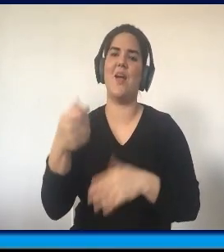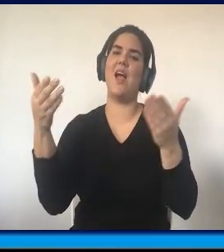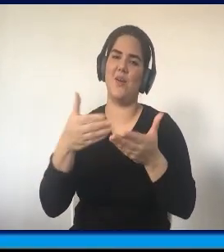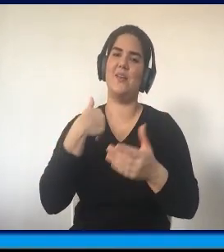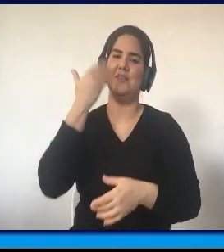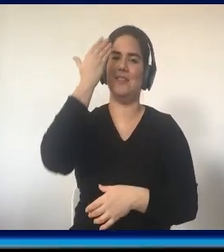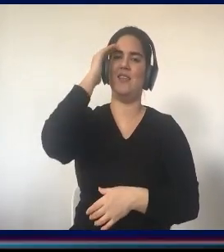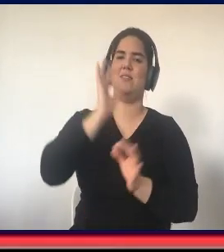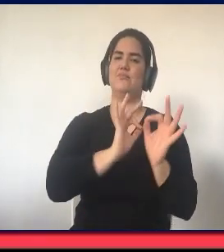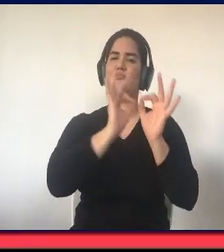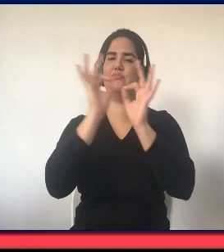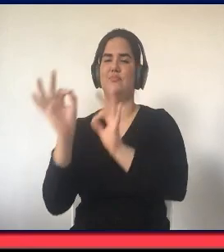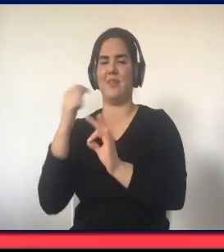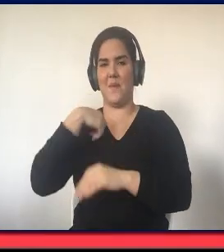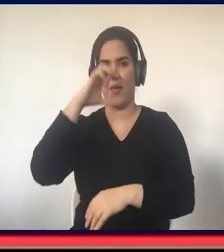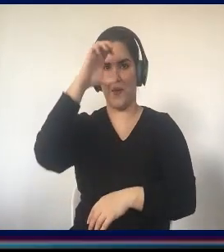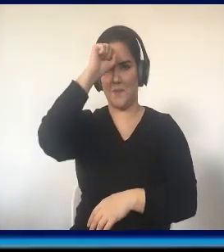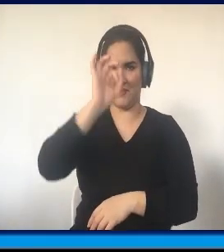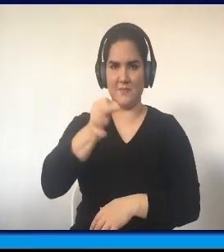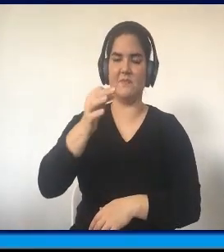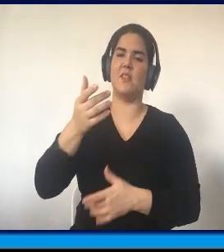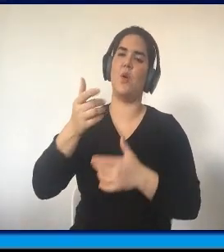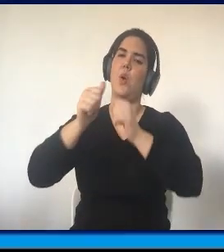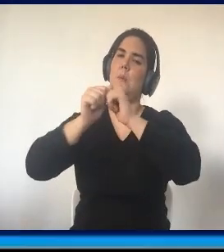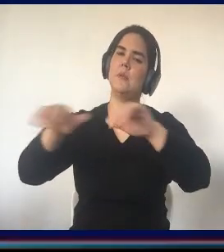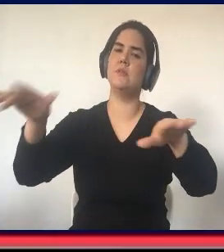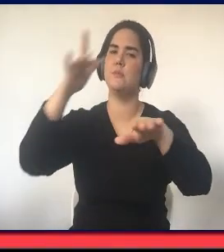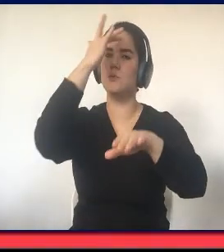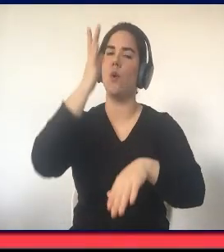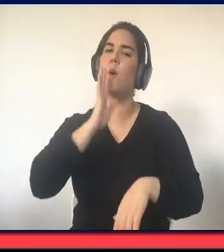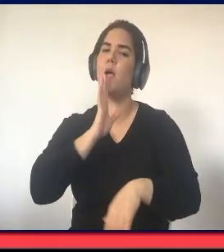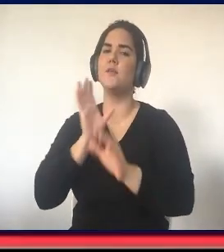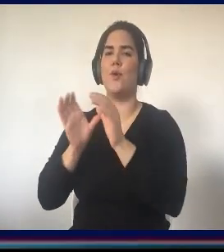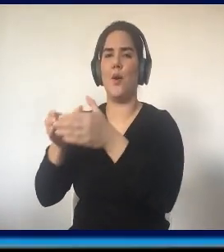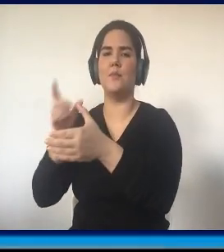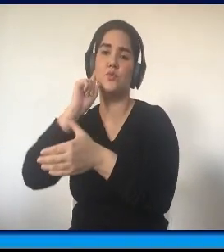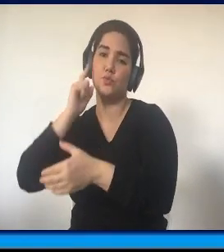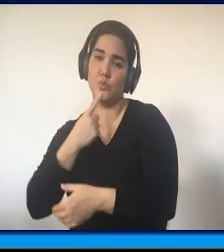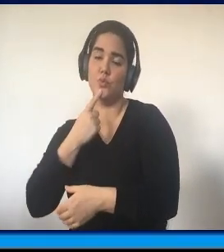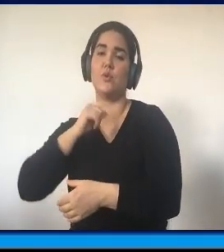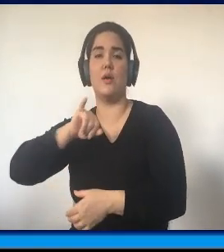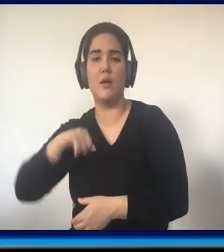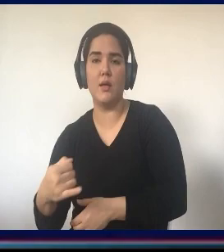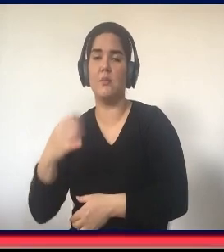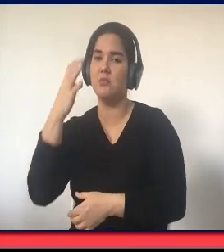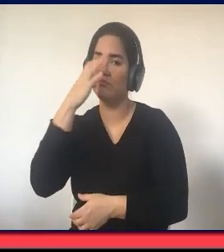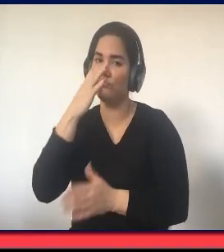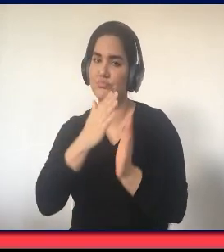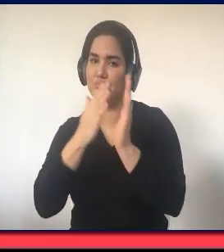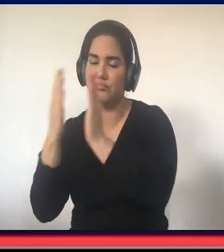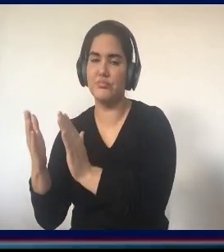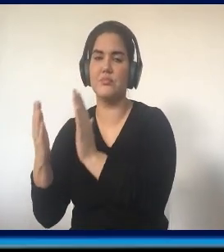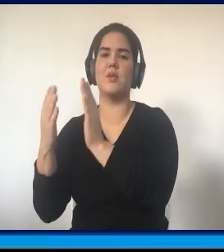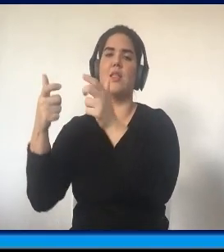Então compartilha com algum conhecido da comunidade surda que pode ter acesso e se beneficiar muito desse conteúdo também para uma pessoa que é